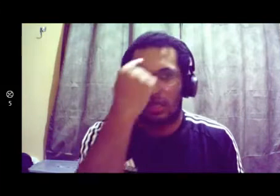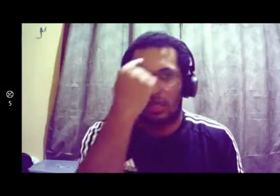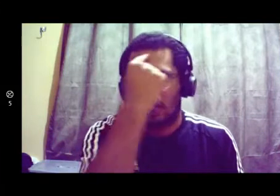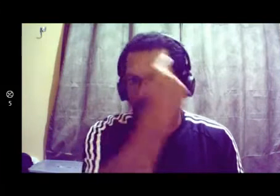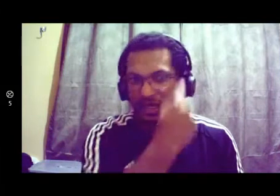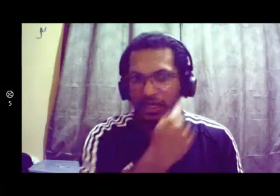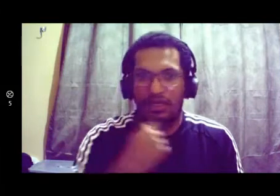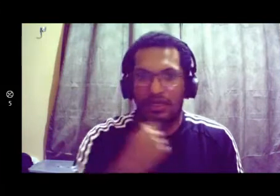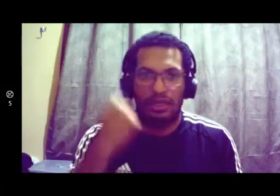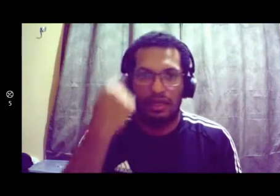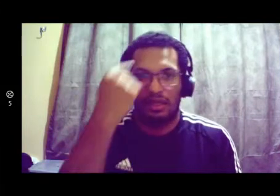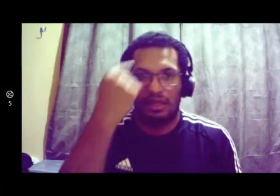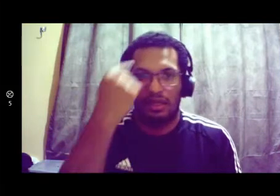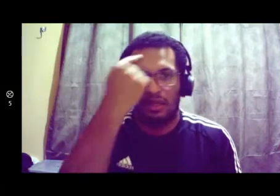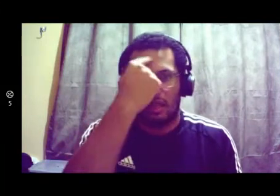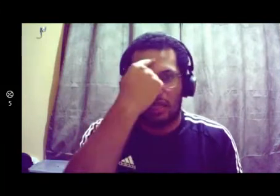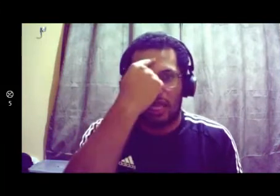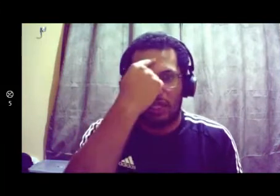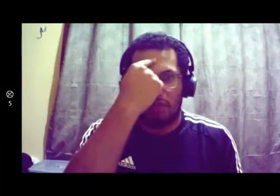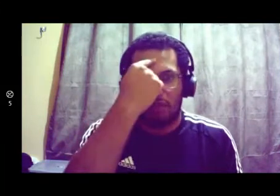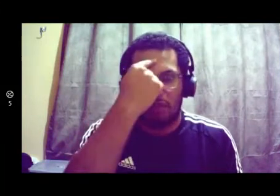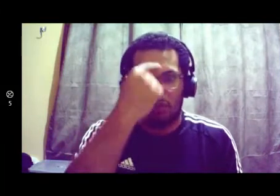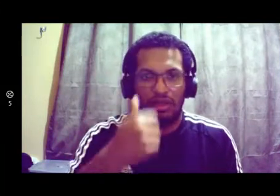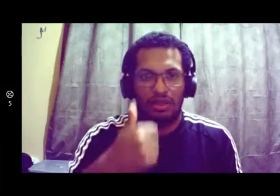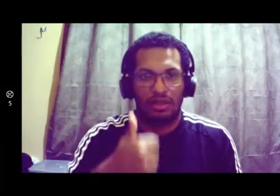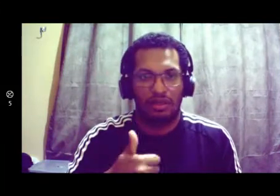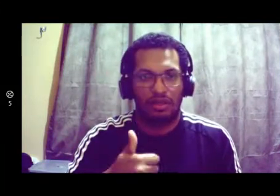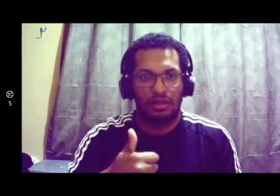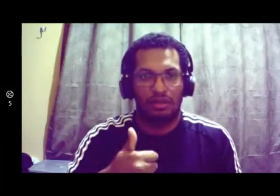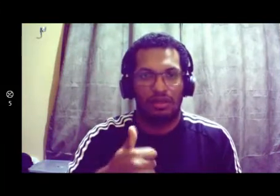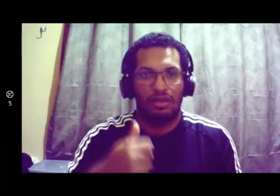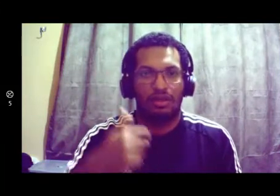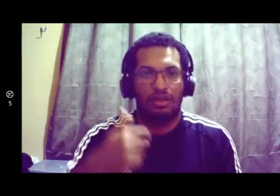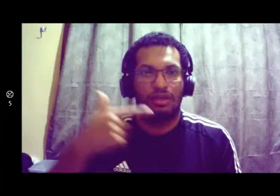quê? A gente faz aqui e a gente aponta.